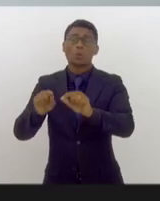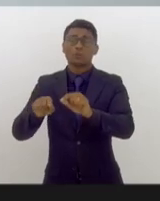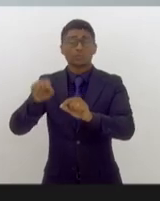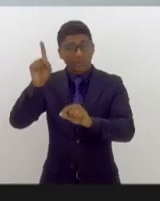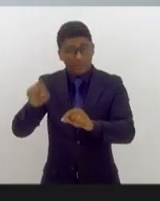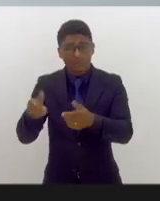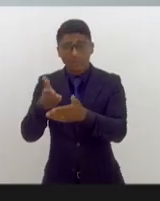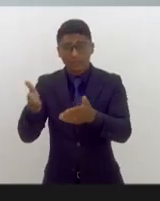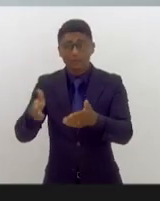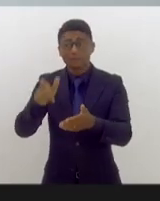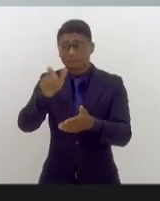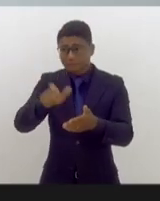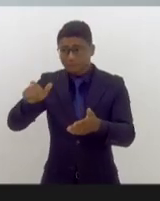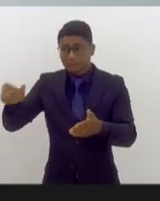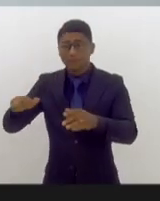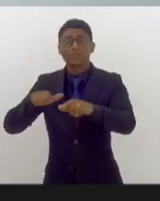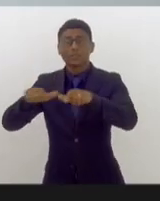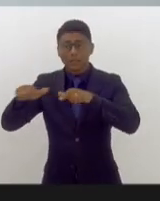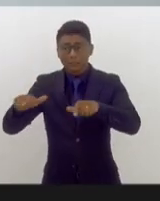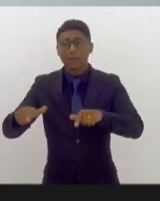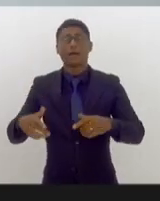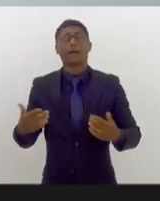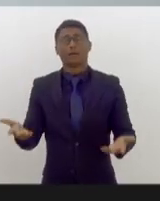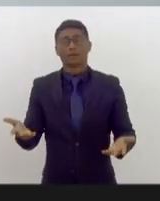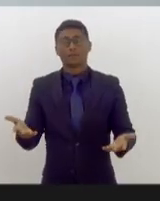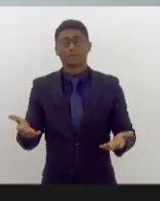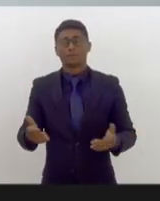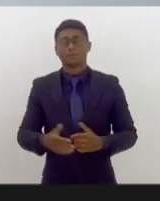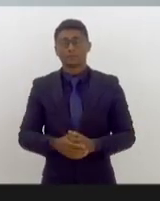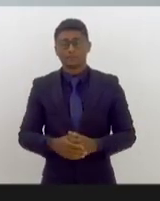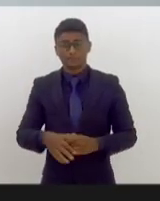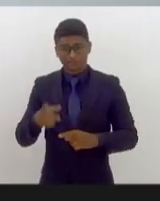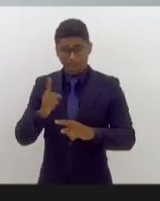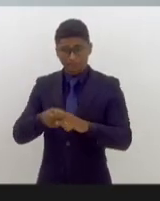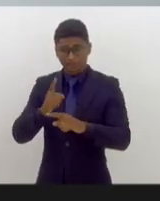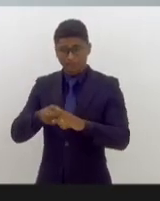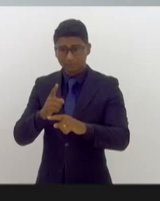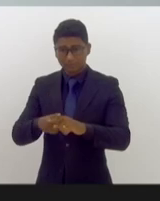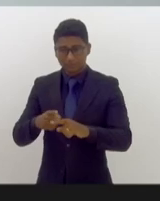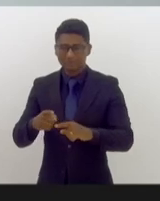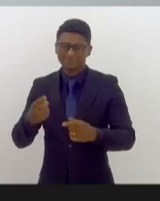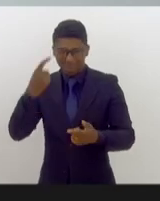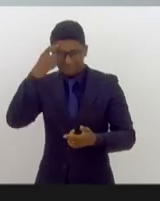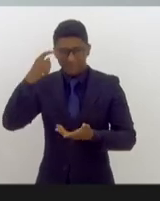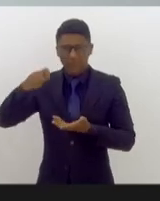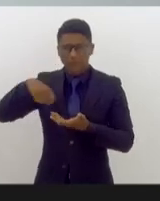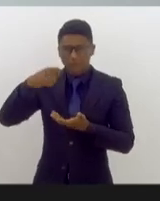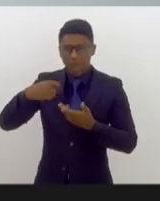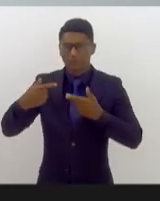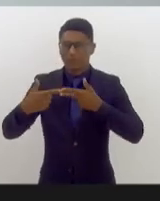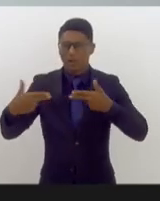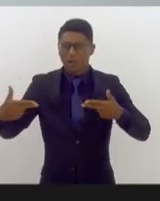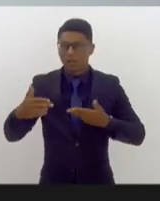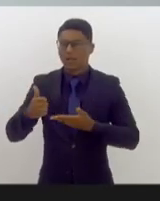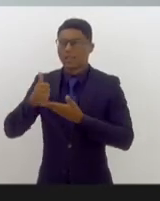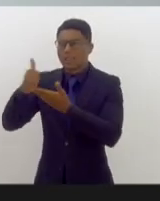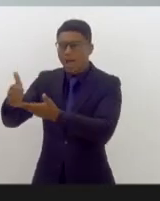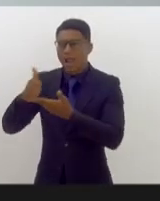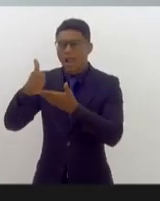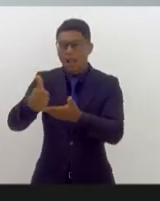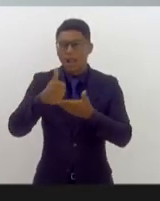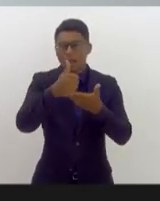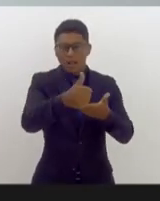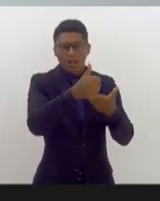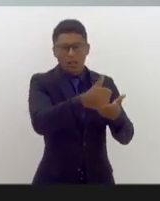suas atividades profissionais que param por um momento essas entregas, essas movimentações,